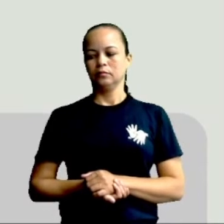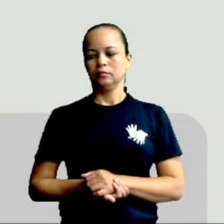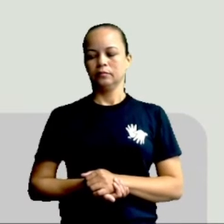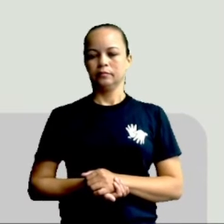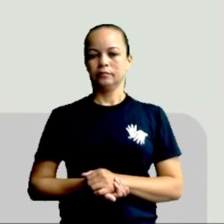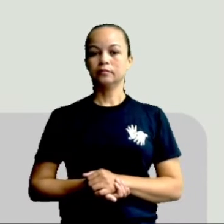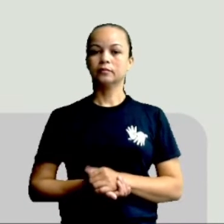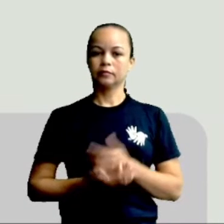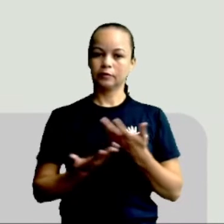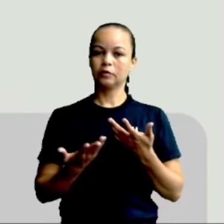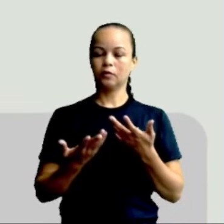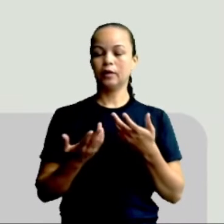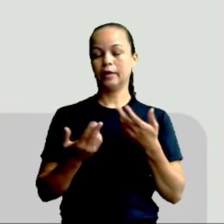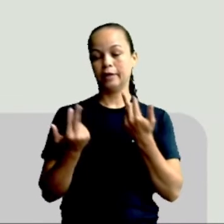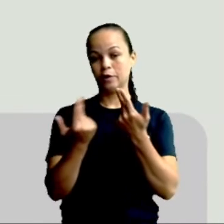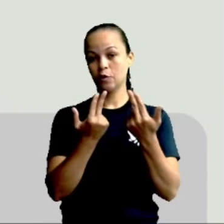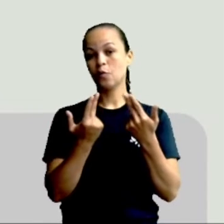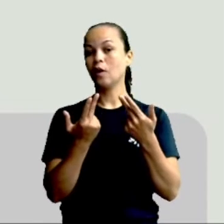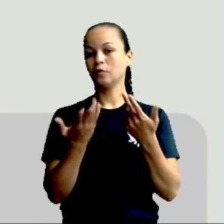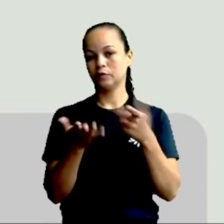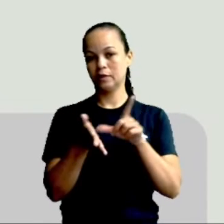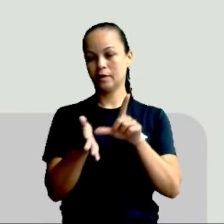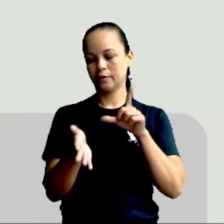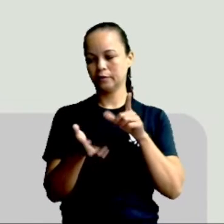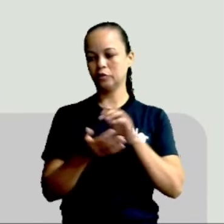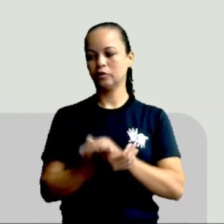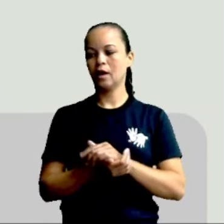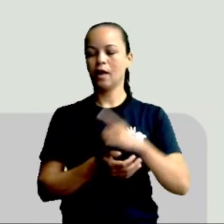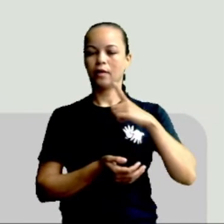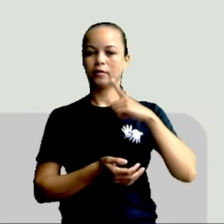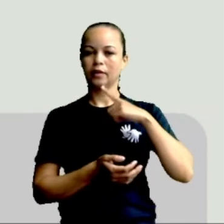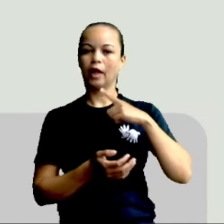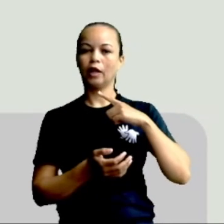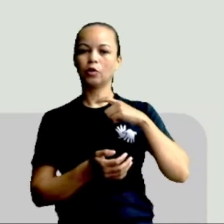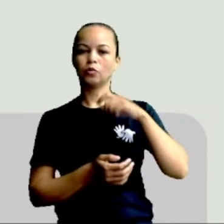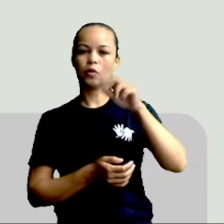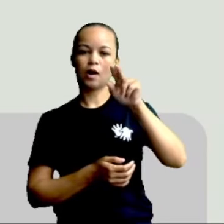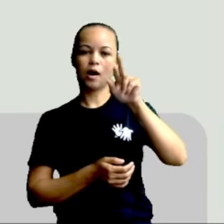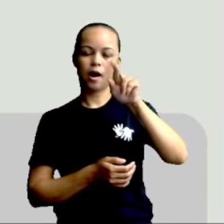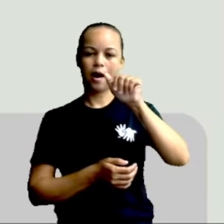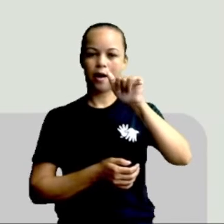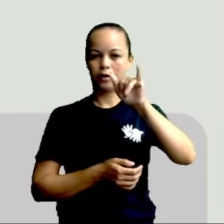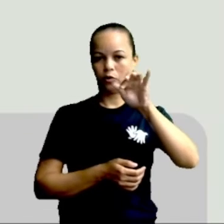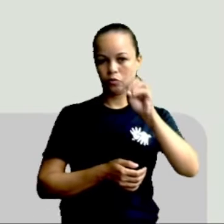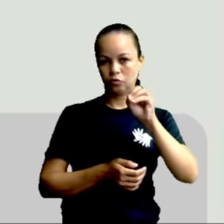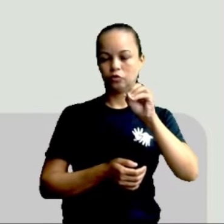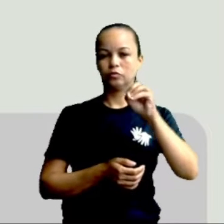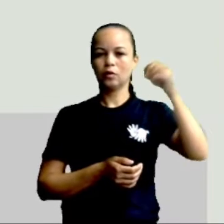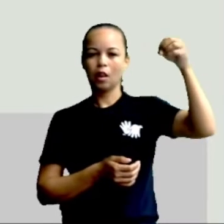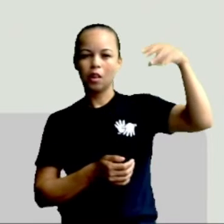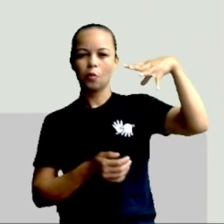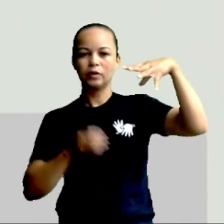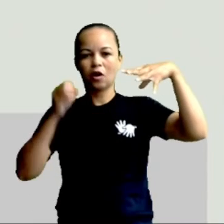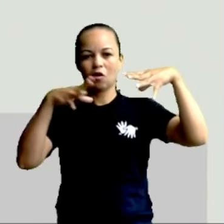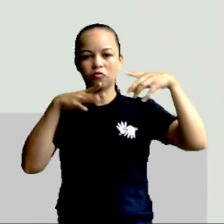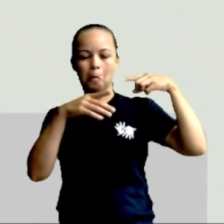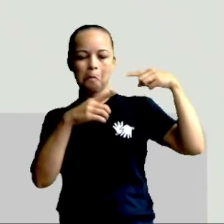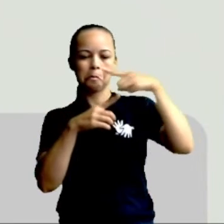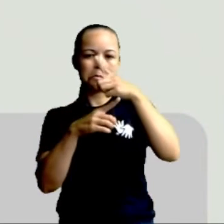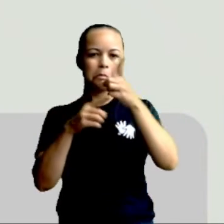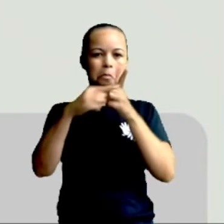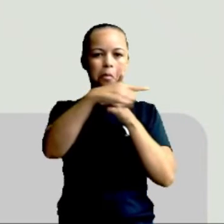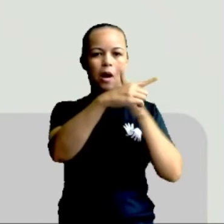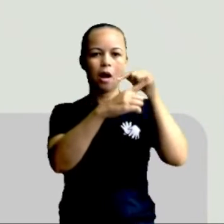Ó, a formação é a seguinte, a mesma coisa aí. Tem raios luminosos passando, só que forma aqui, ó, vai formar um campo, uma